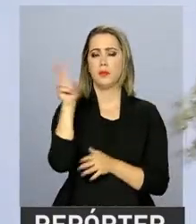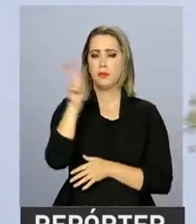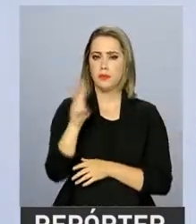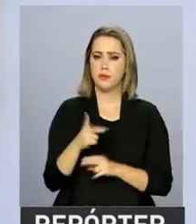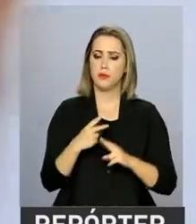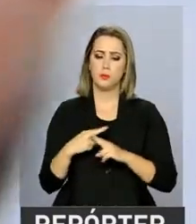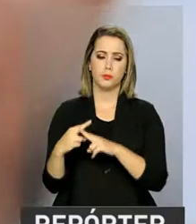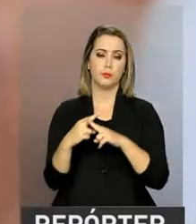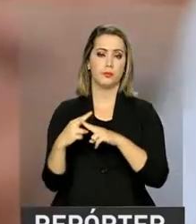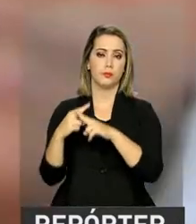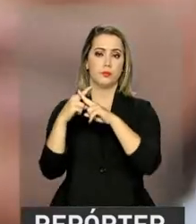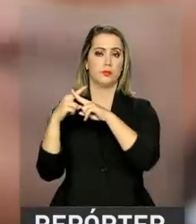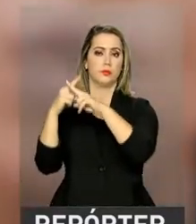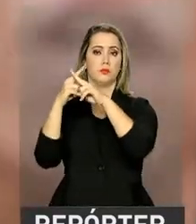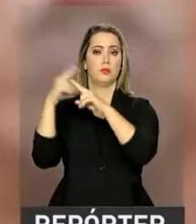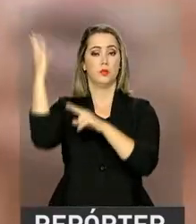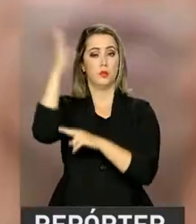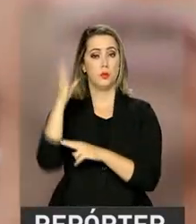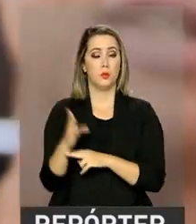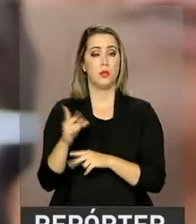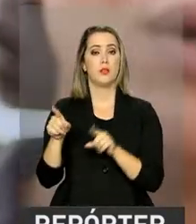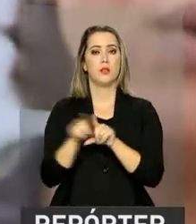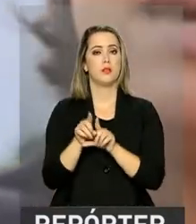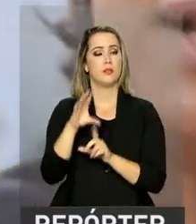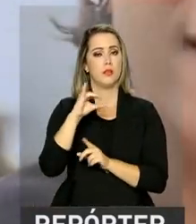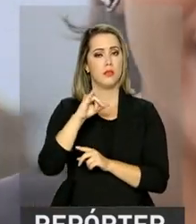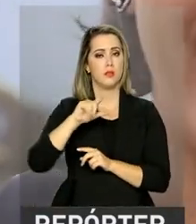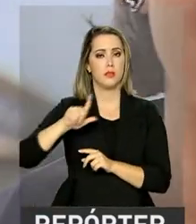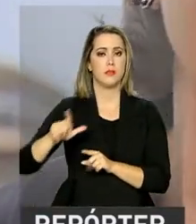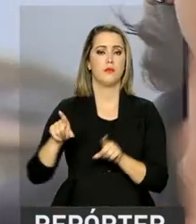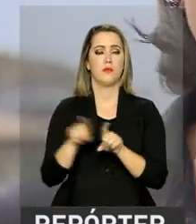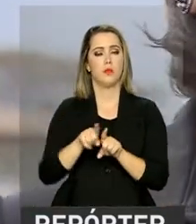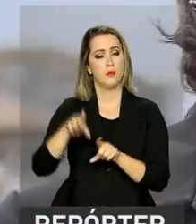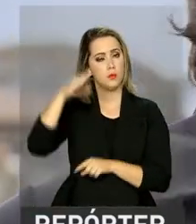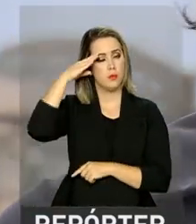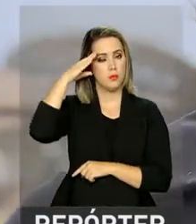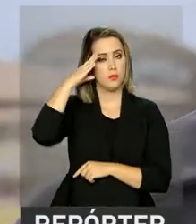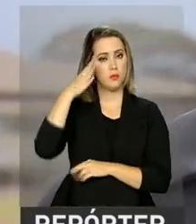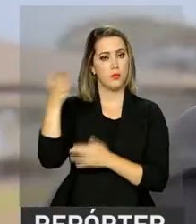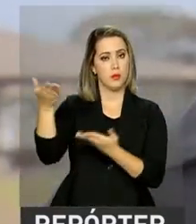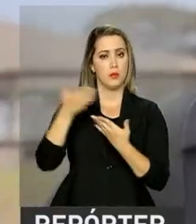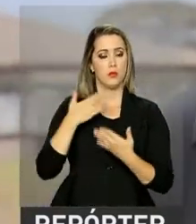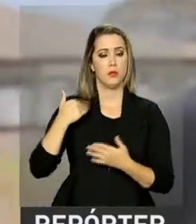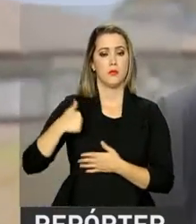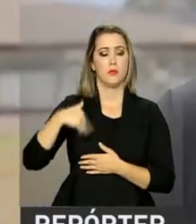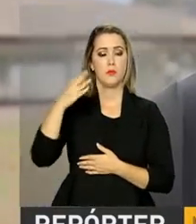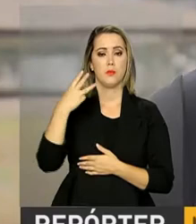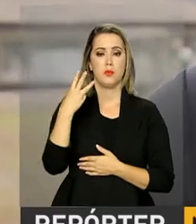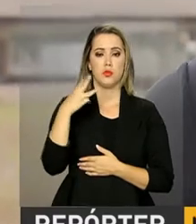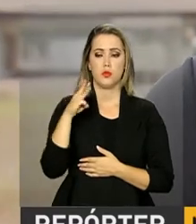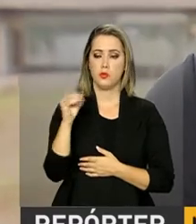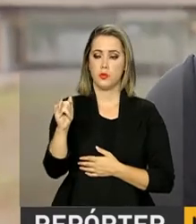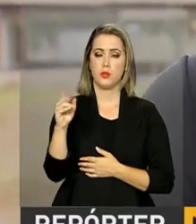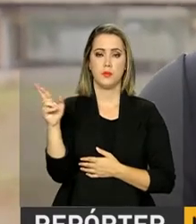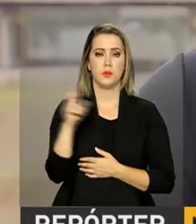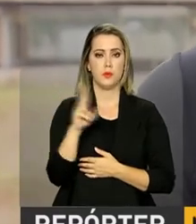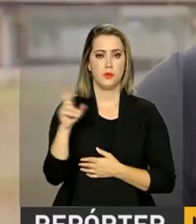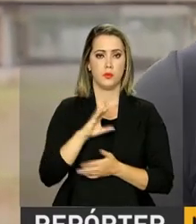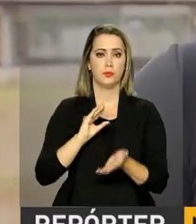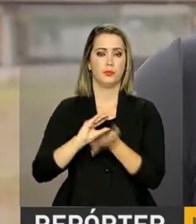geoestacionário brasileiro de uso civil e militar e recebeu quase 3 bilhões de reais em